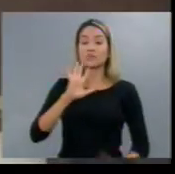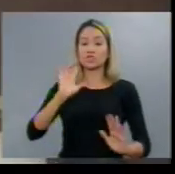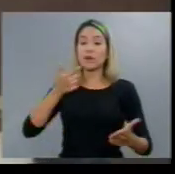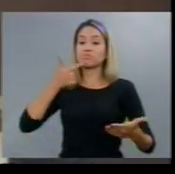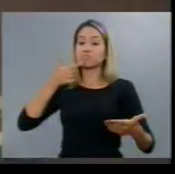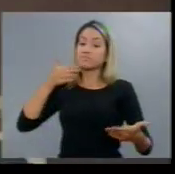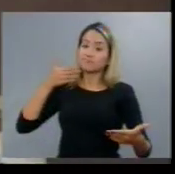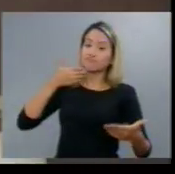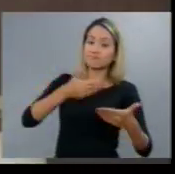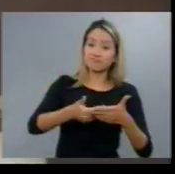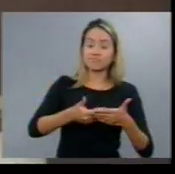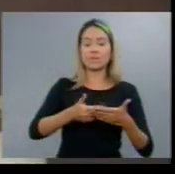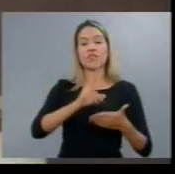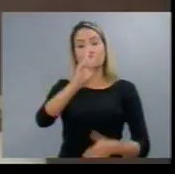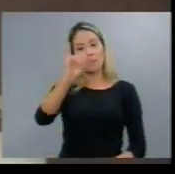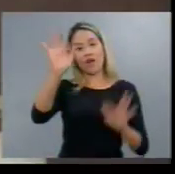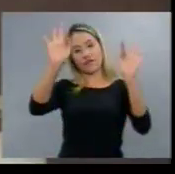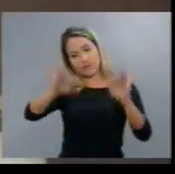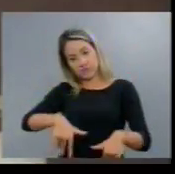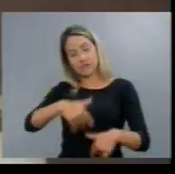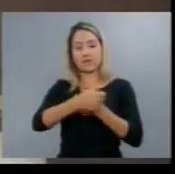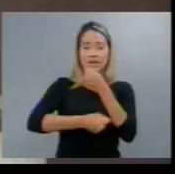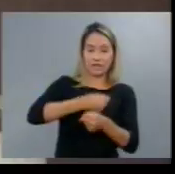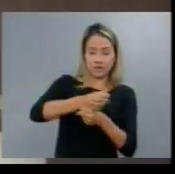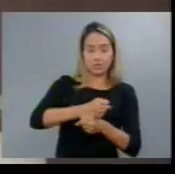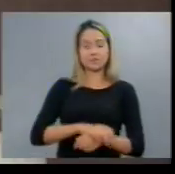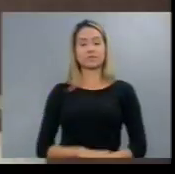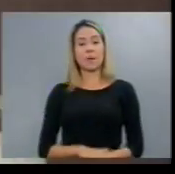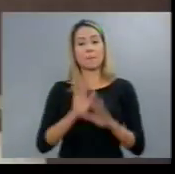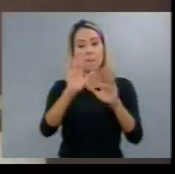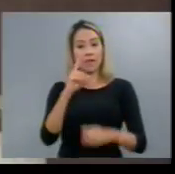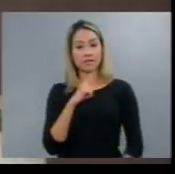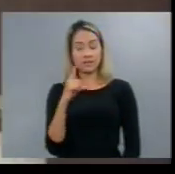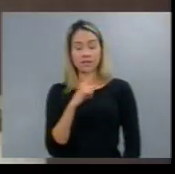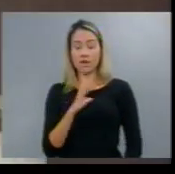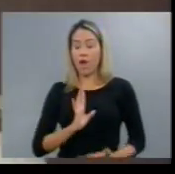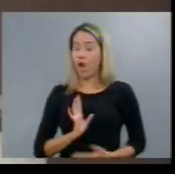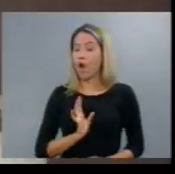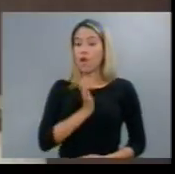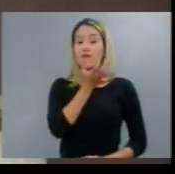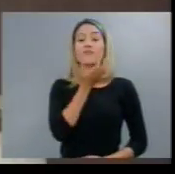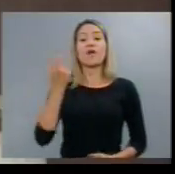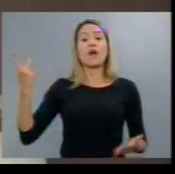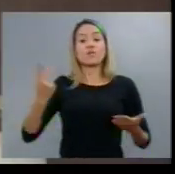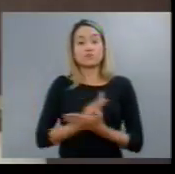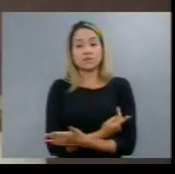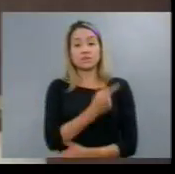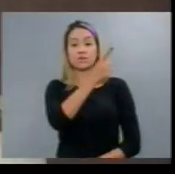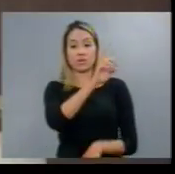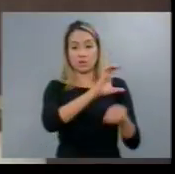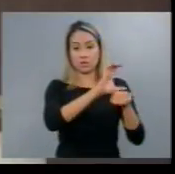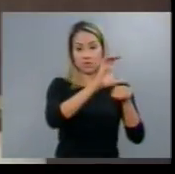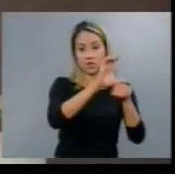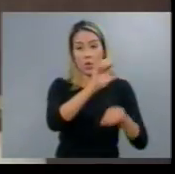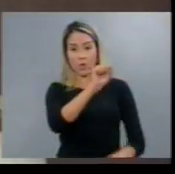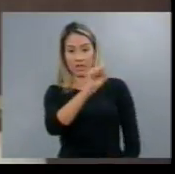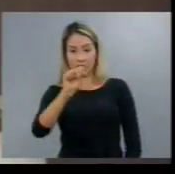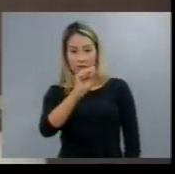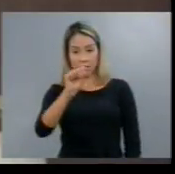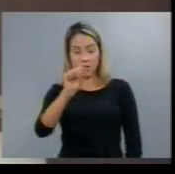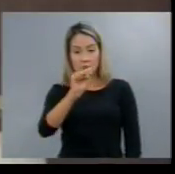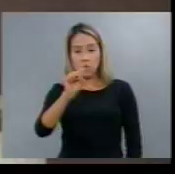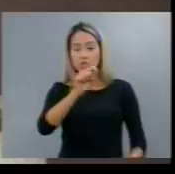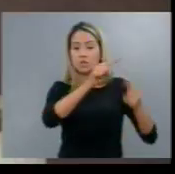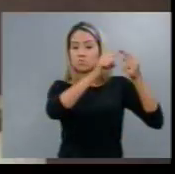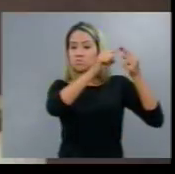golpe à arquitetura da Constituição de 88, na ideia que esta